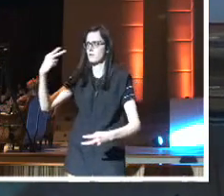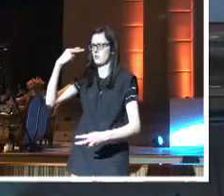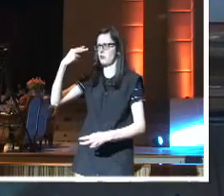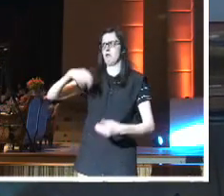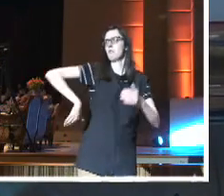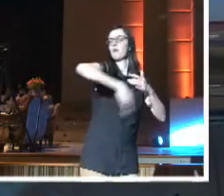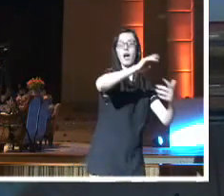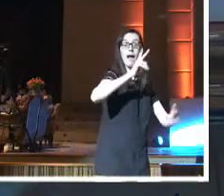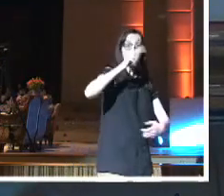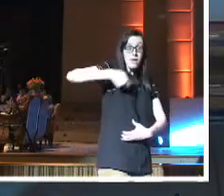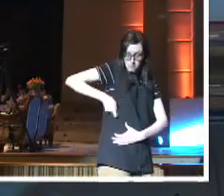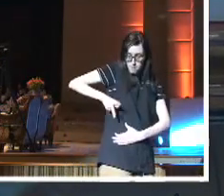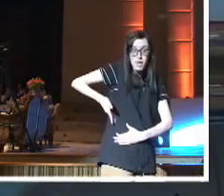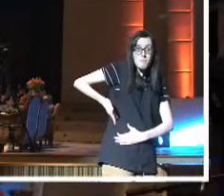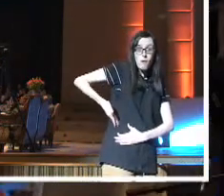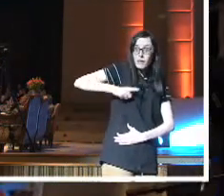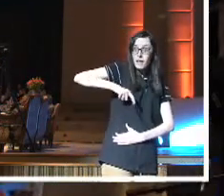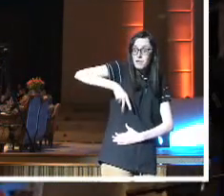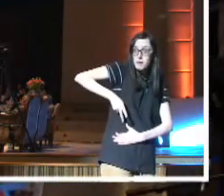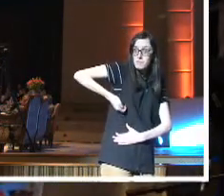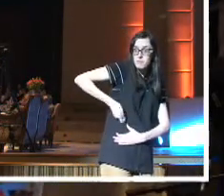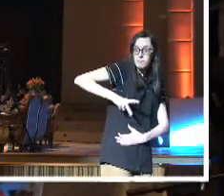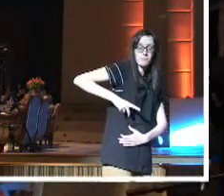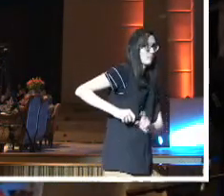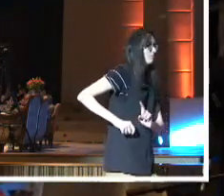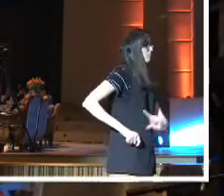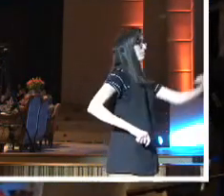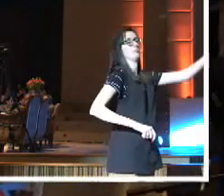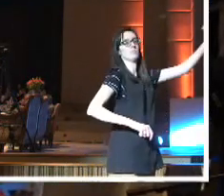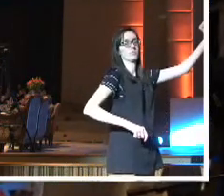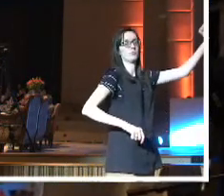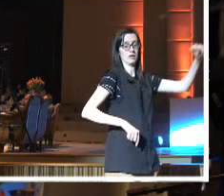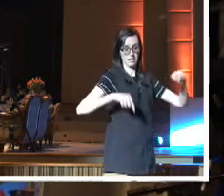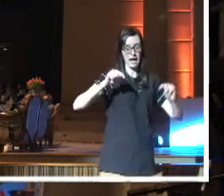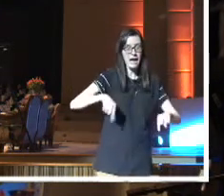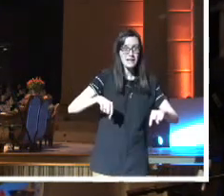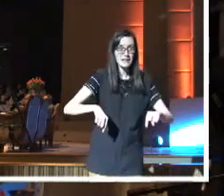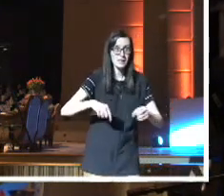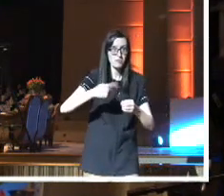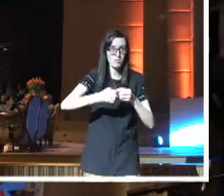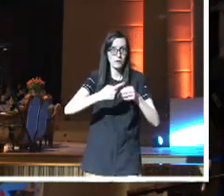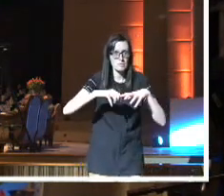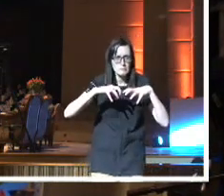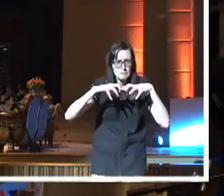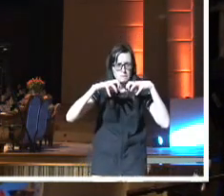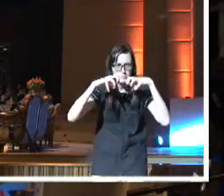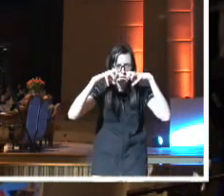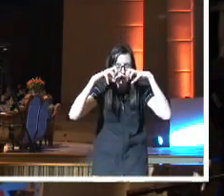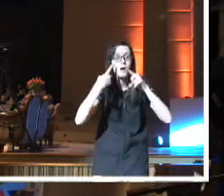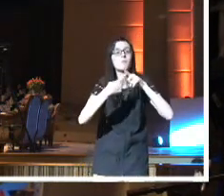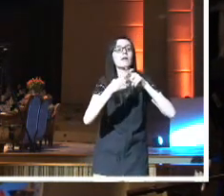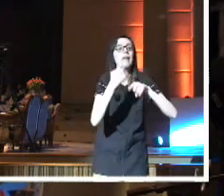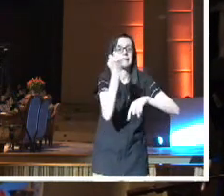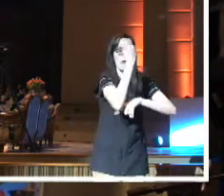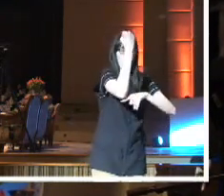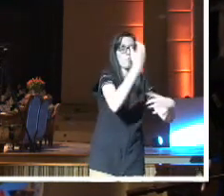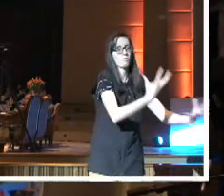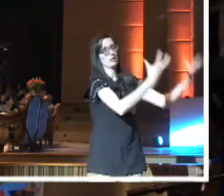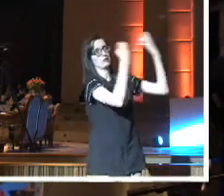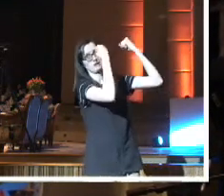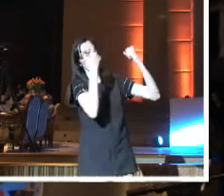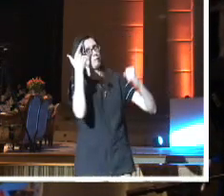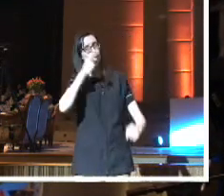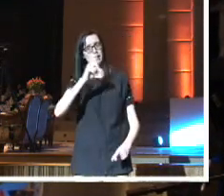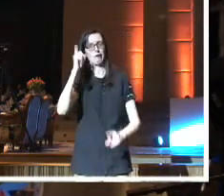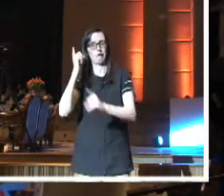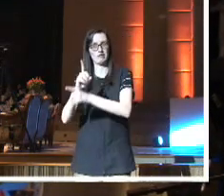a masmorra de Gate era o lugar mais seguro da terra, porque Saul não podia chegar lá, mas